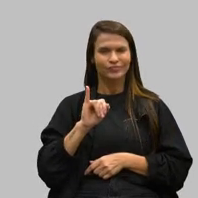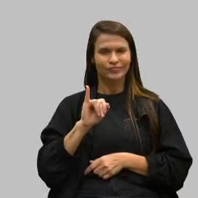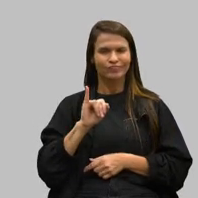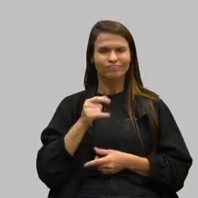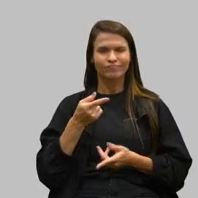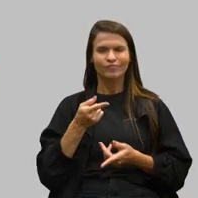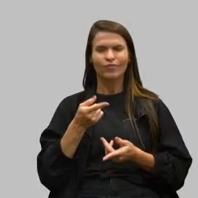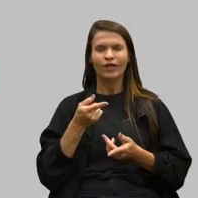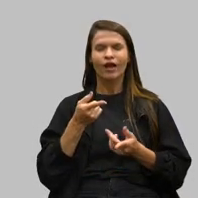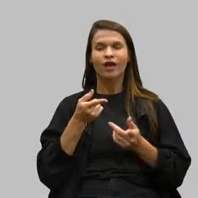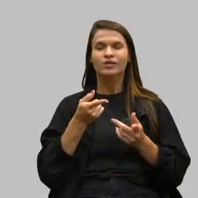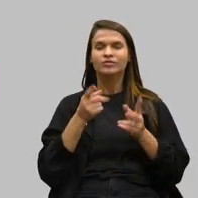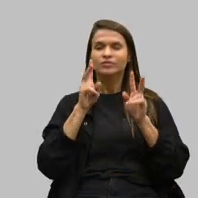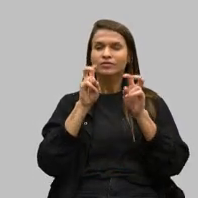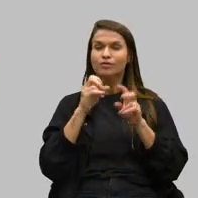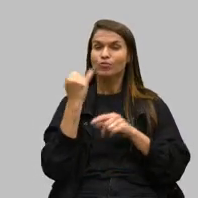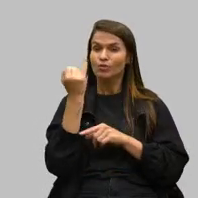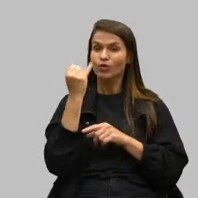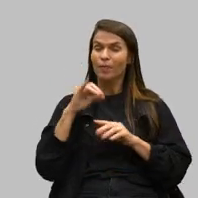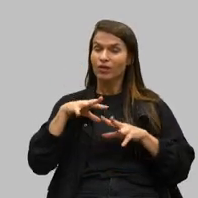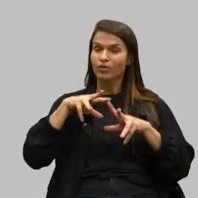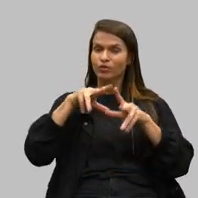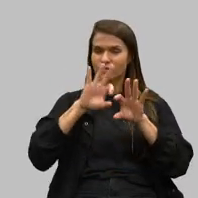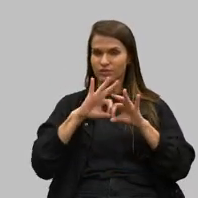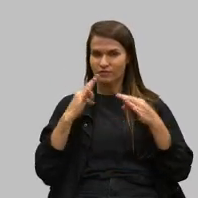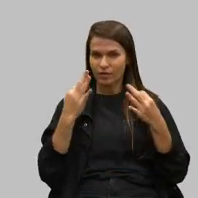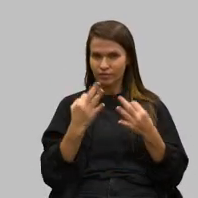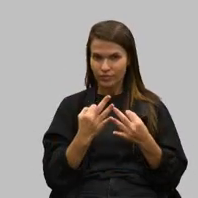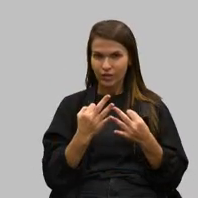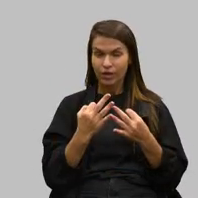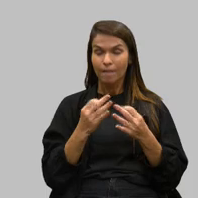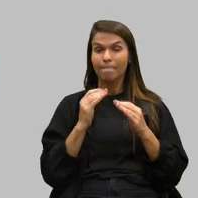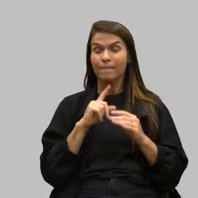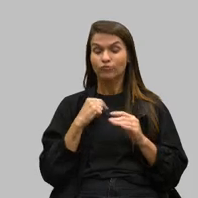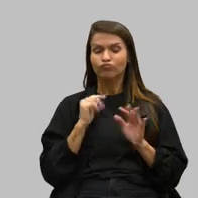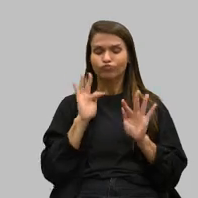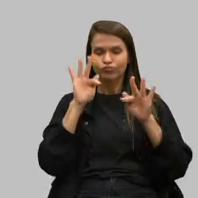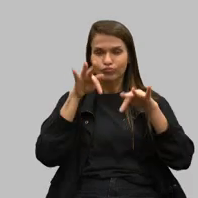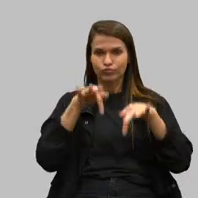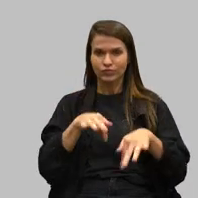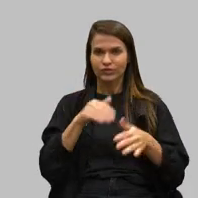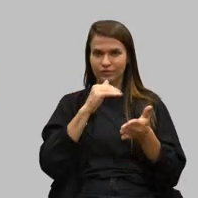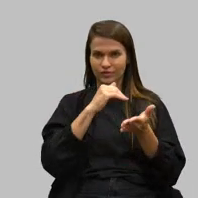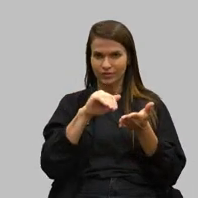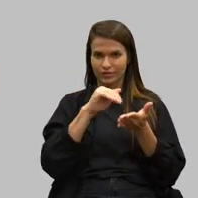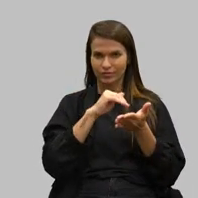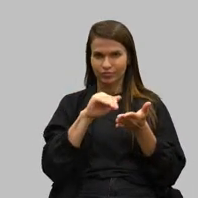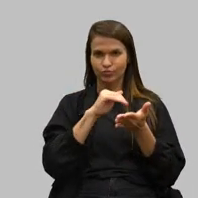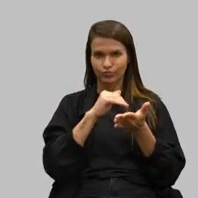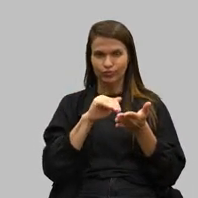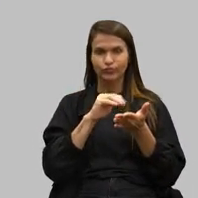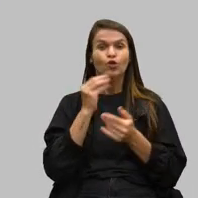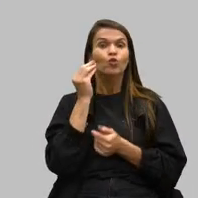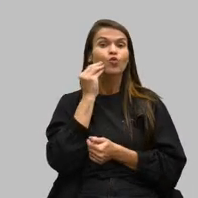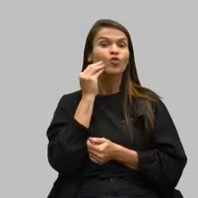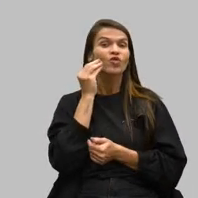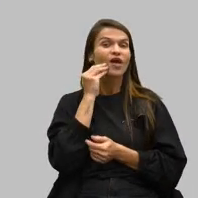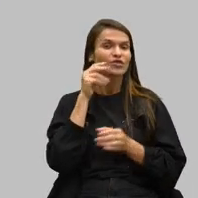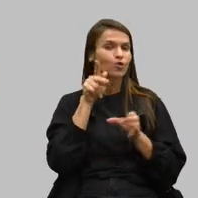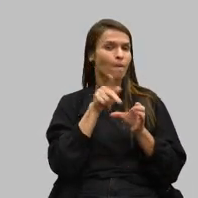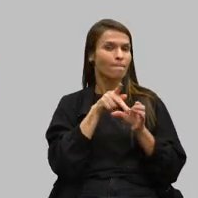tão importante para todas as famílias. E, para encerrar, secretário, o teste do pezinho,